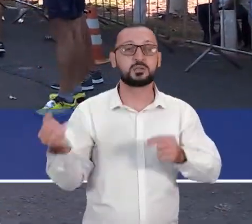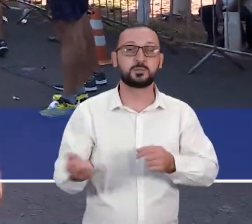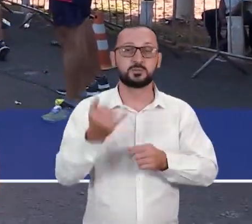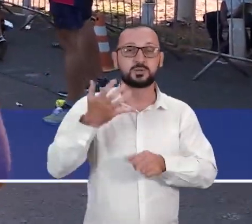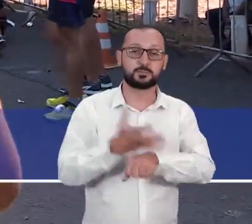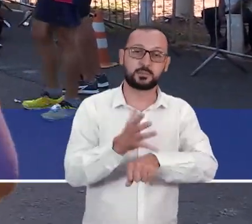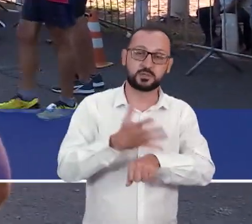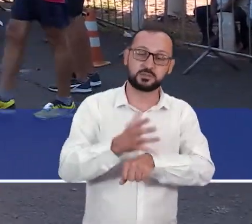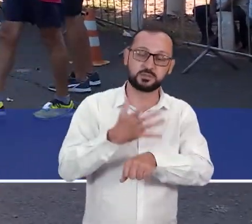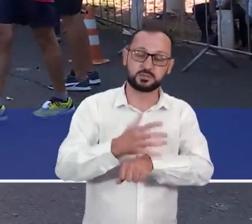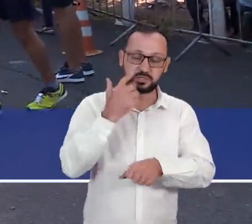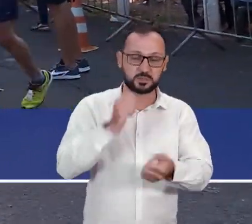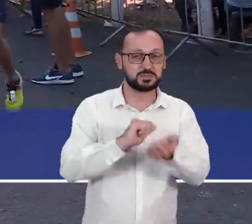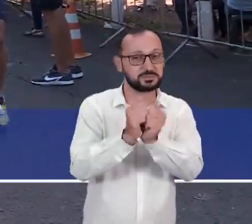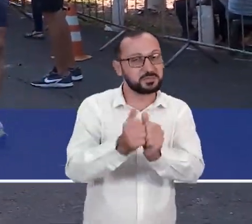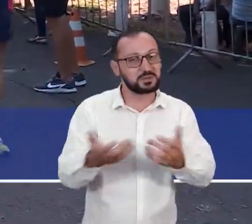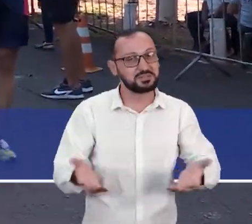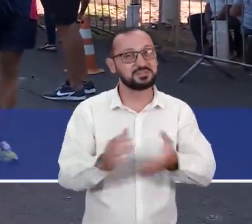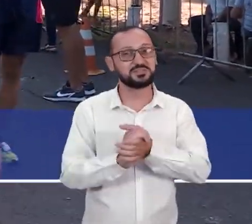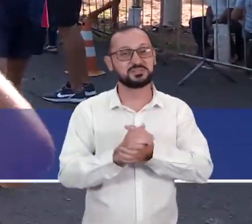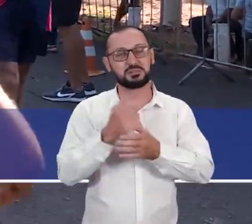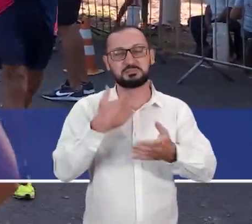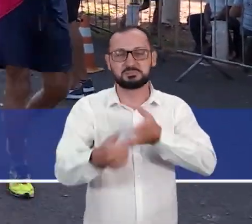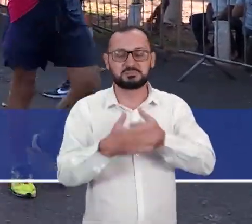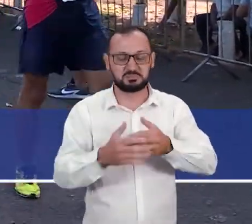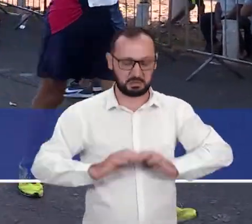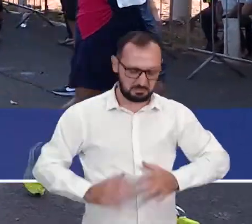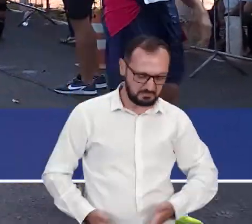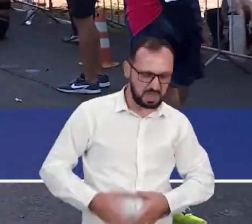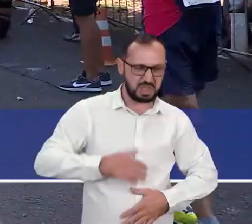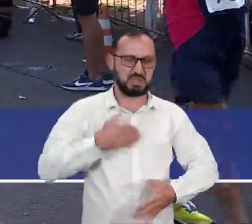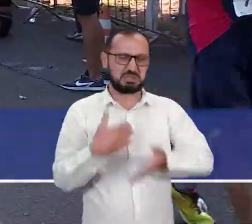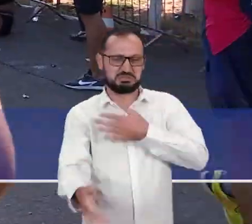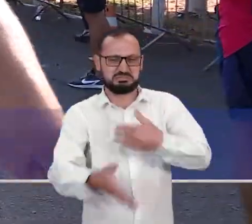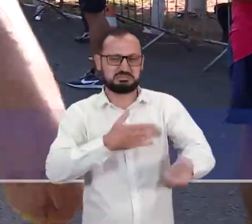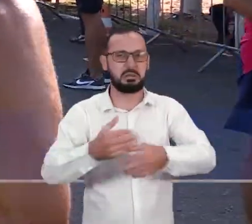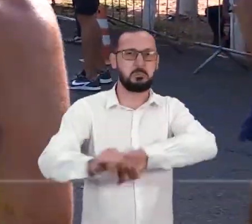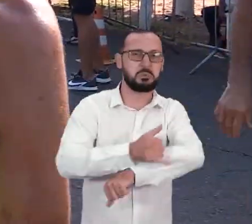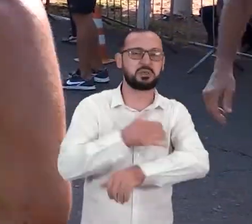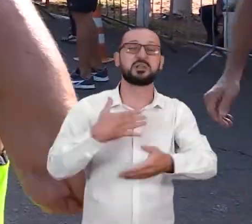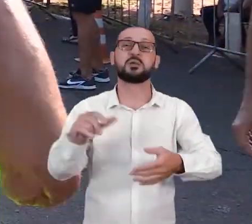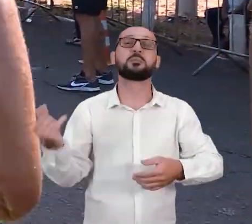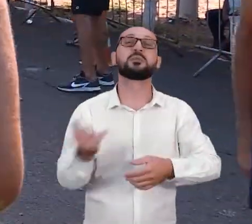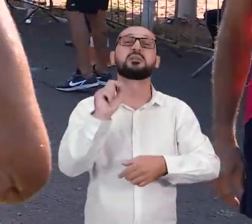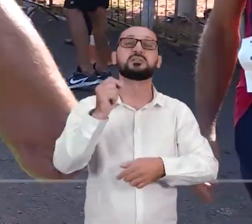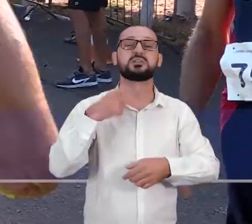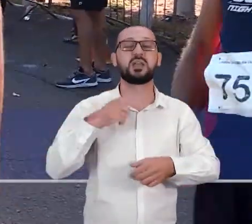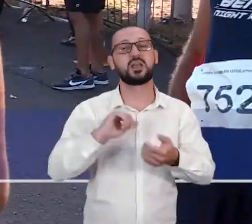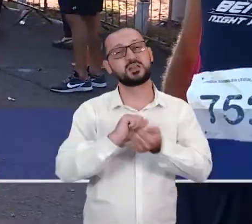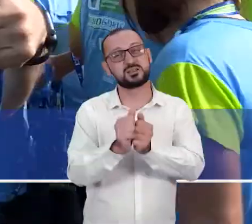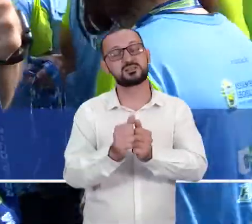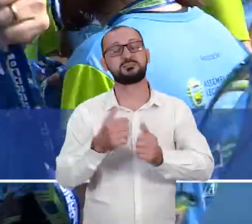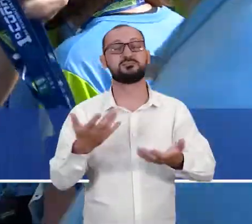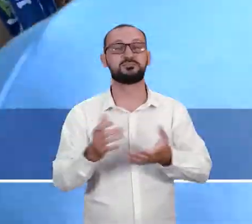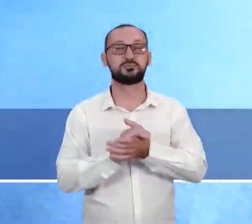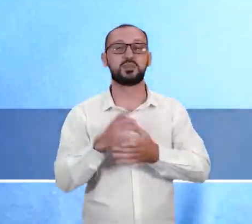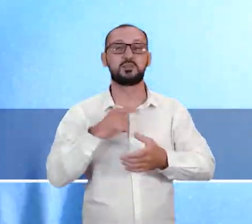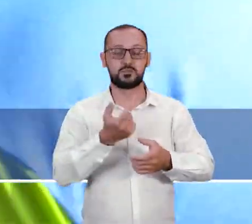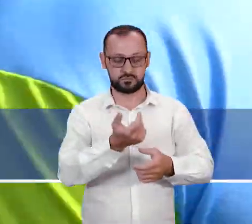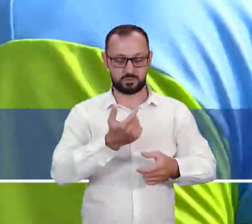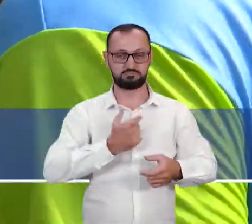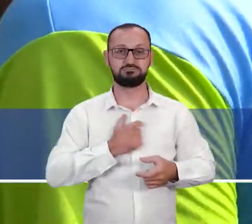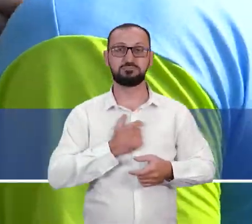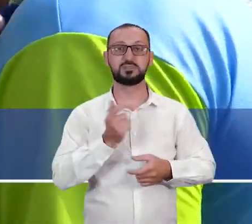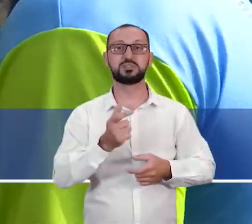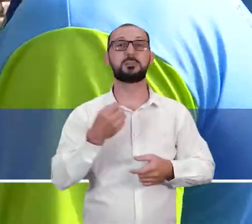iniciando, mas o importante é praticar esporte. Desde não importa aí o tamanho da barriga, o tamanho do peso, o que importa é praticar esporte. Todos ganharam